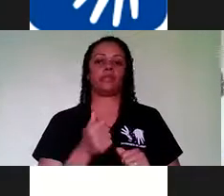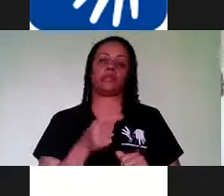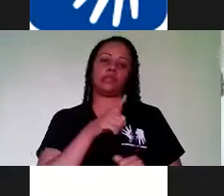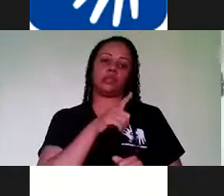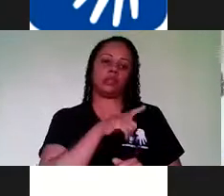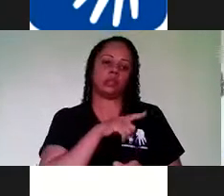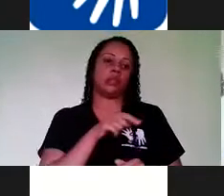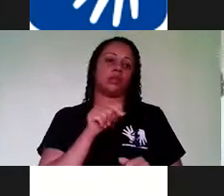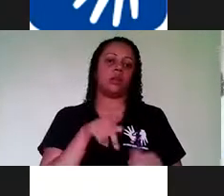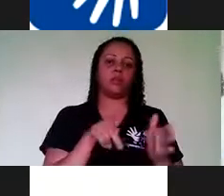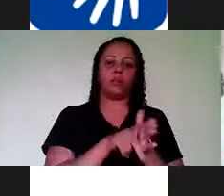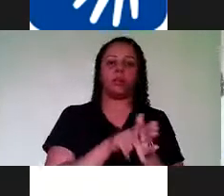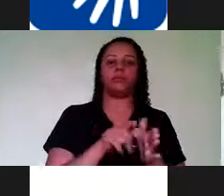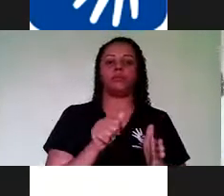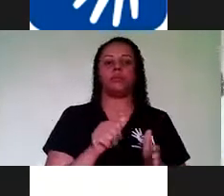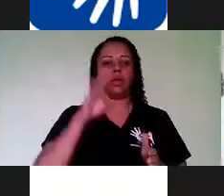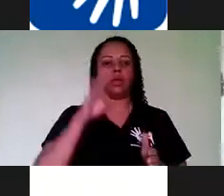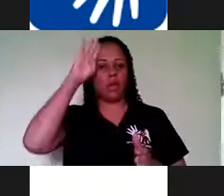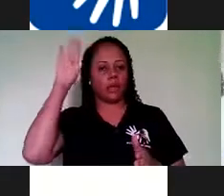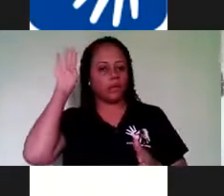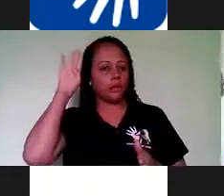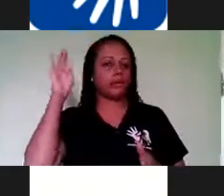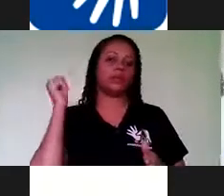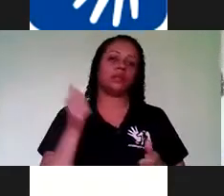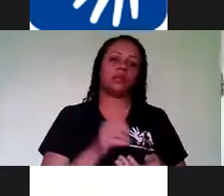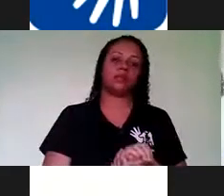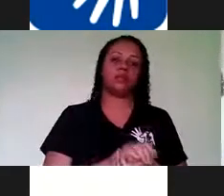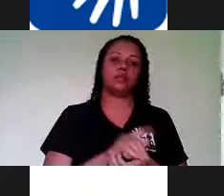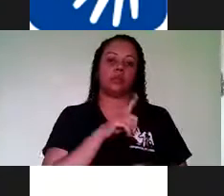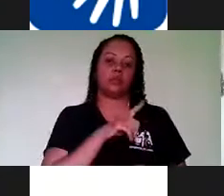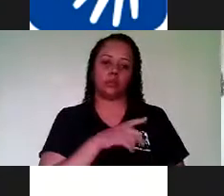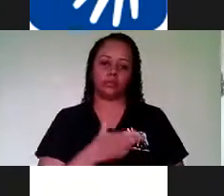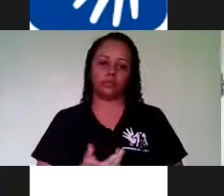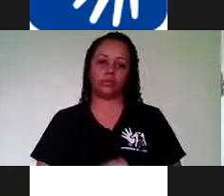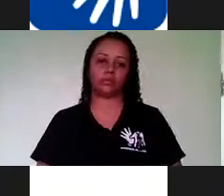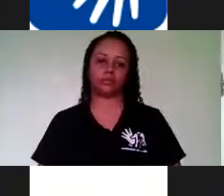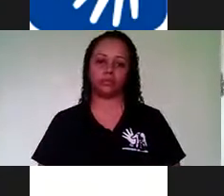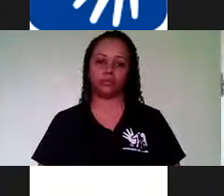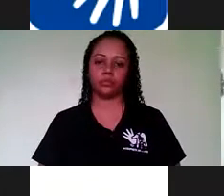acadêmico, que o Índice de Funcionalidade Brasileiro Modificado tem tido. É isso.